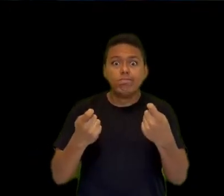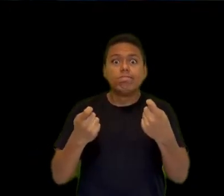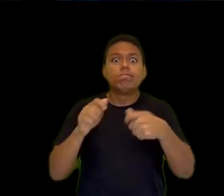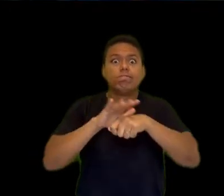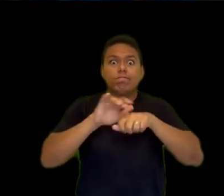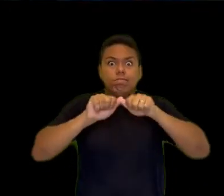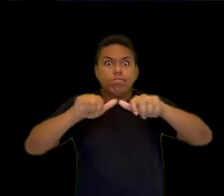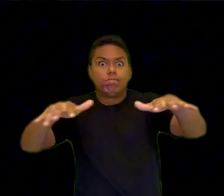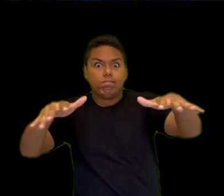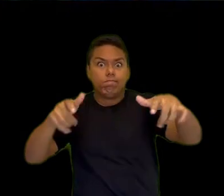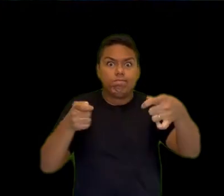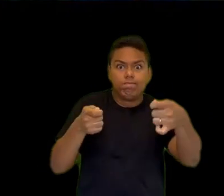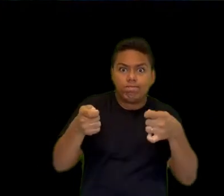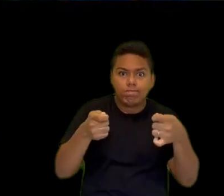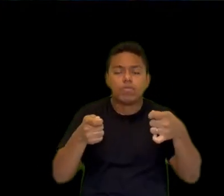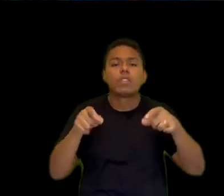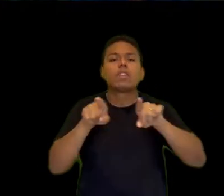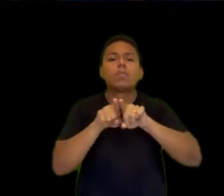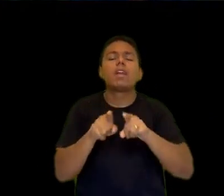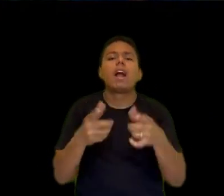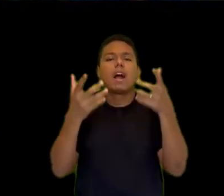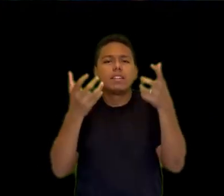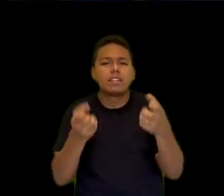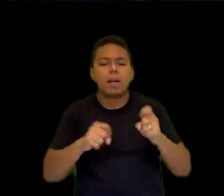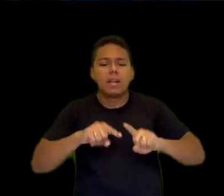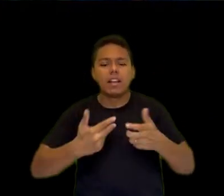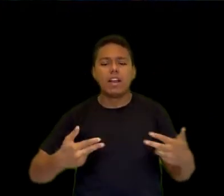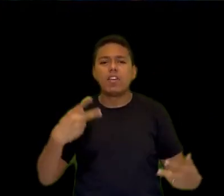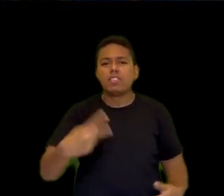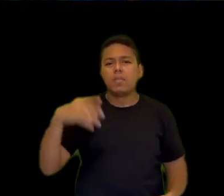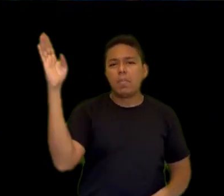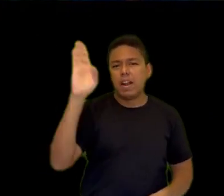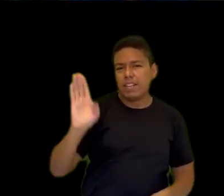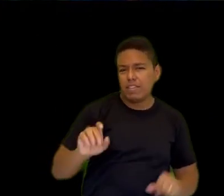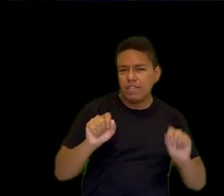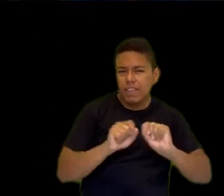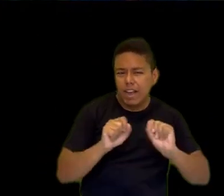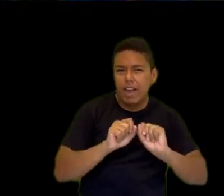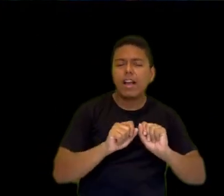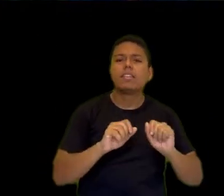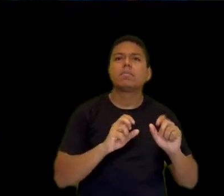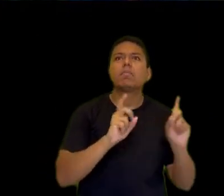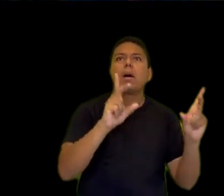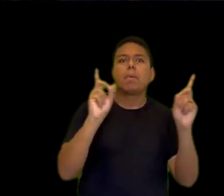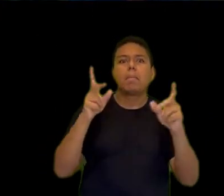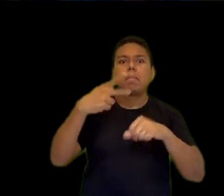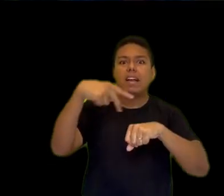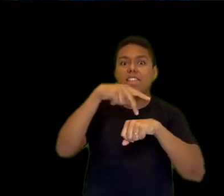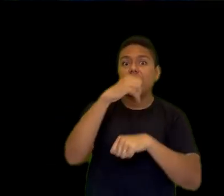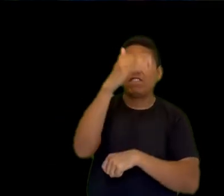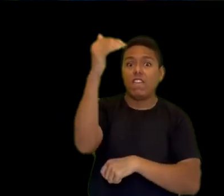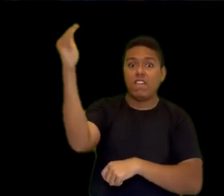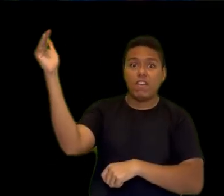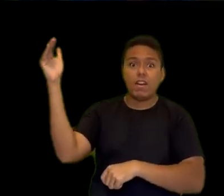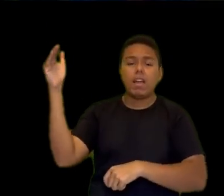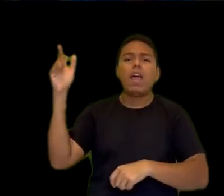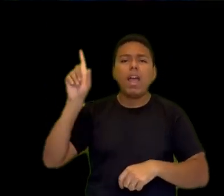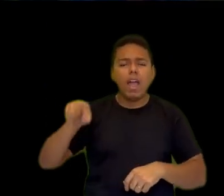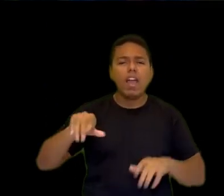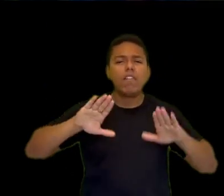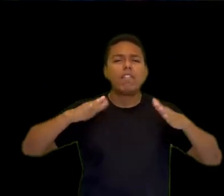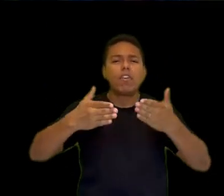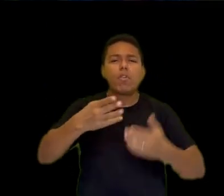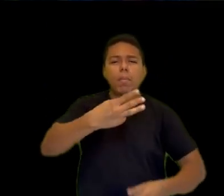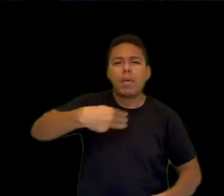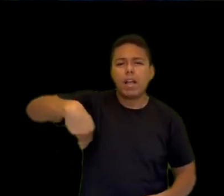internacional, ou seja, bastante mercadológica, com fundo bastante mercadológico, que não muda muito, como a gente vai ver. Em 1820,